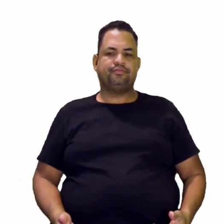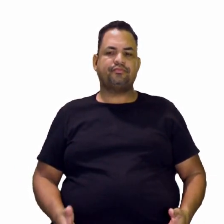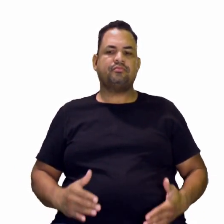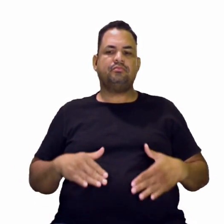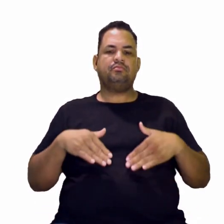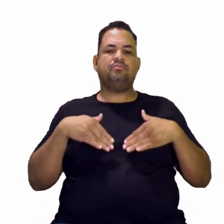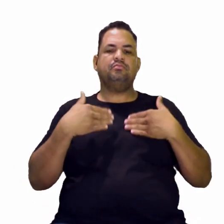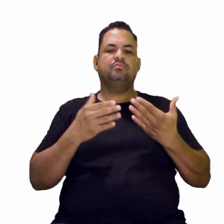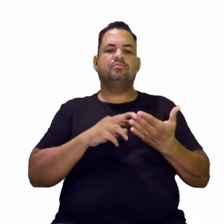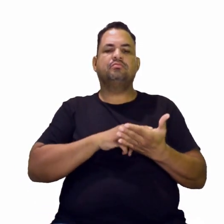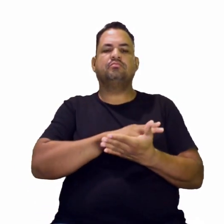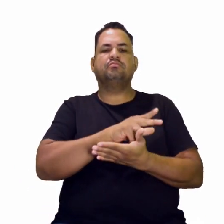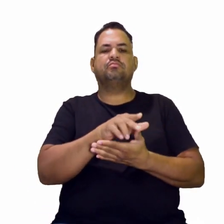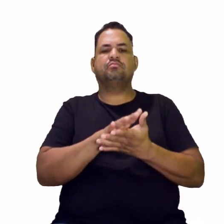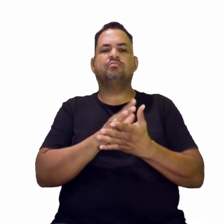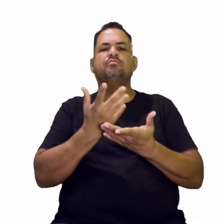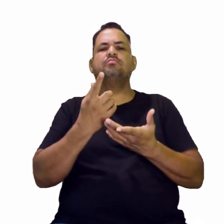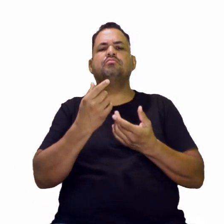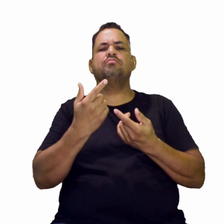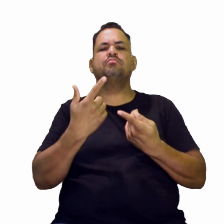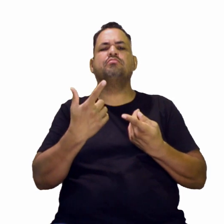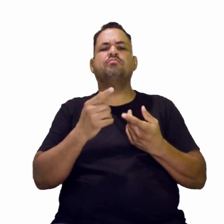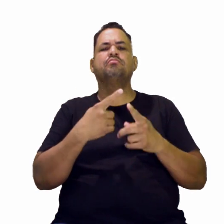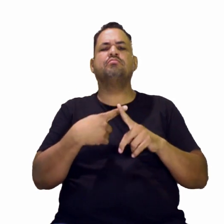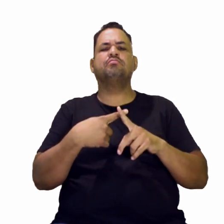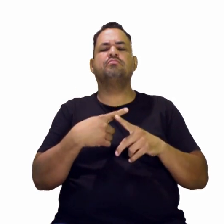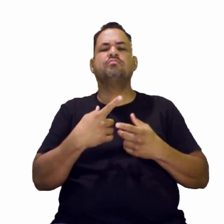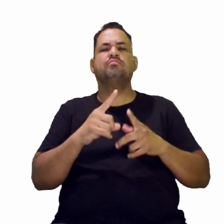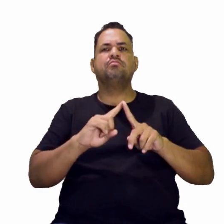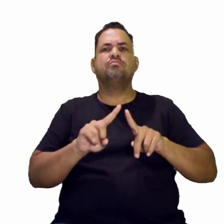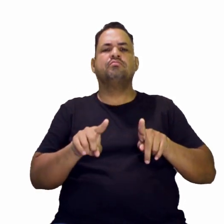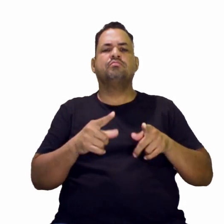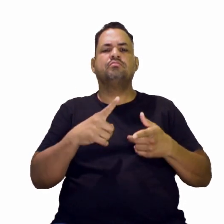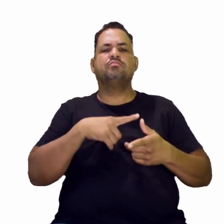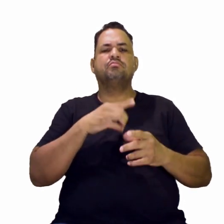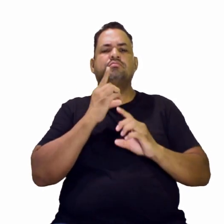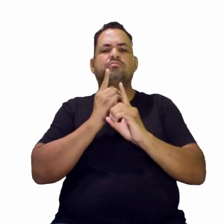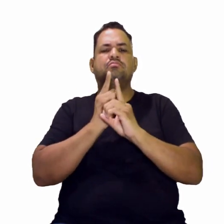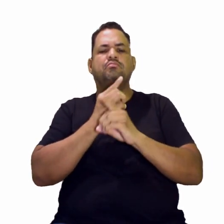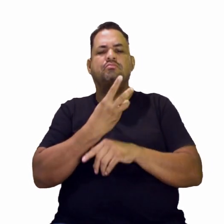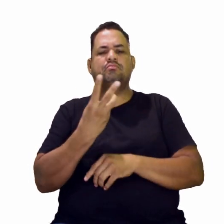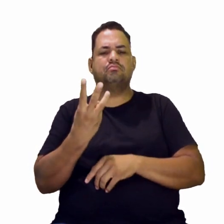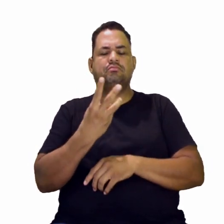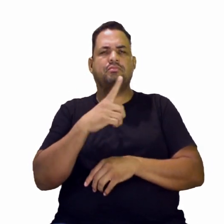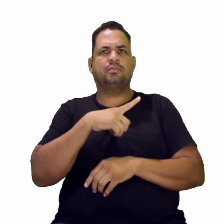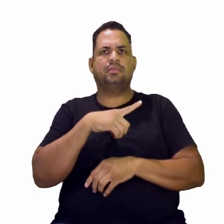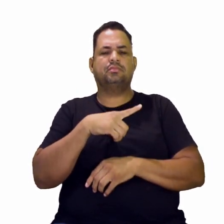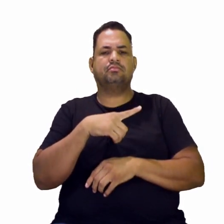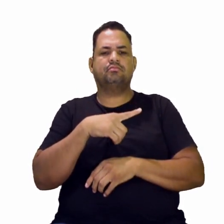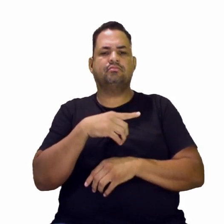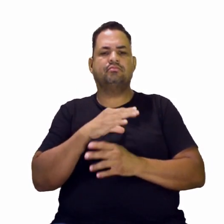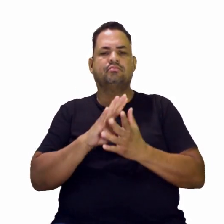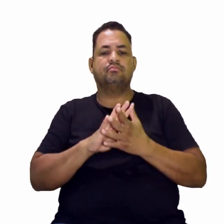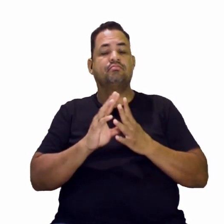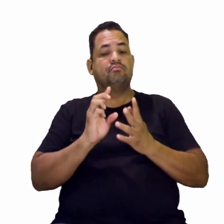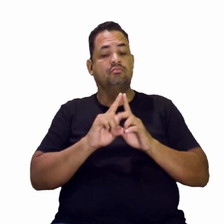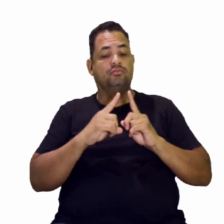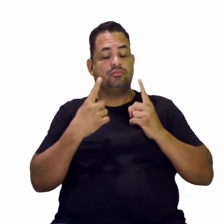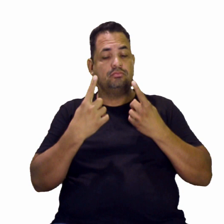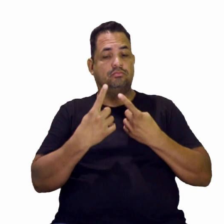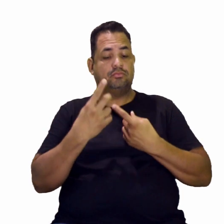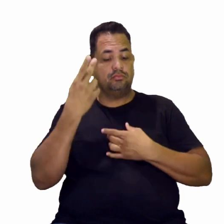quando eu digo vários, aí você vai pensar assim, pô, professor, mas o senhor falou vários, aí só tem esses três. Tá, tudo bem, no geral tem esses